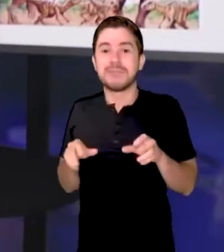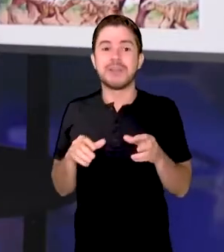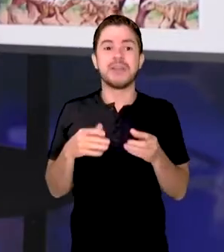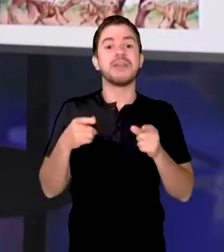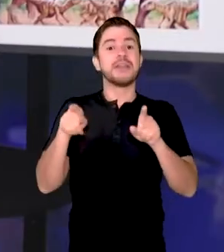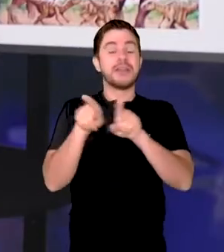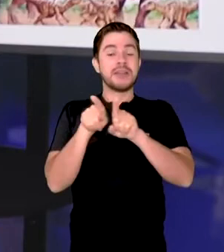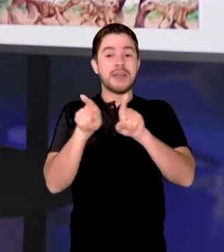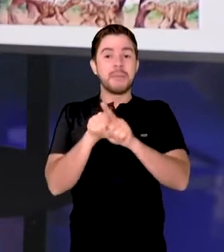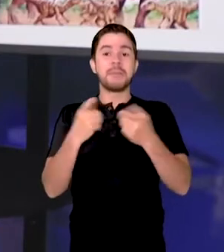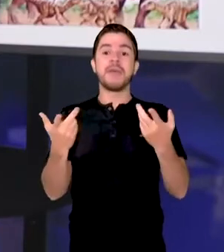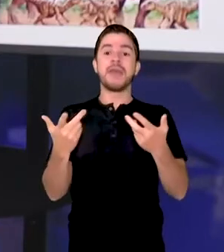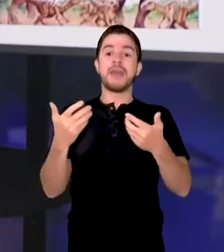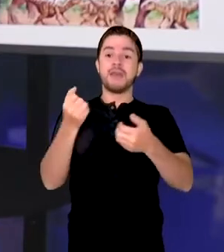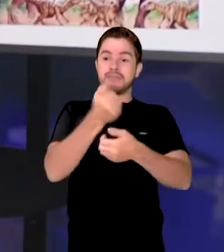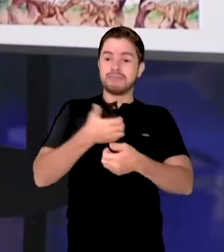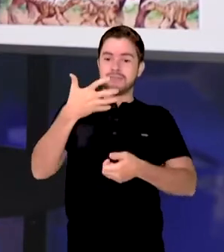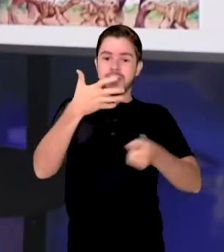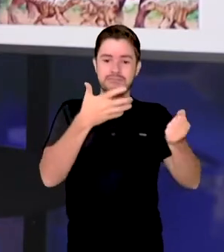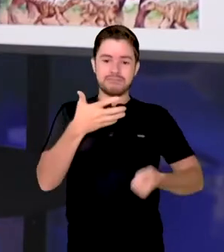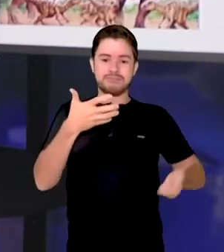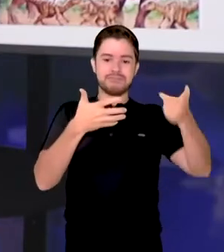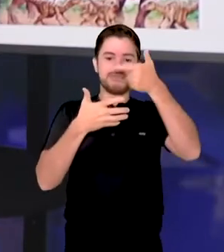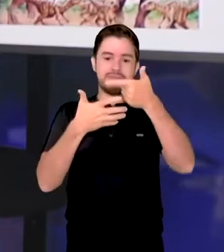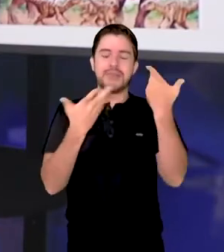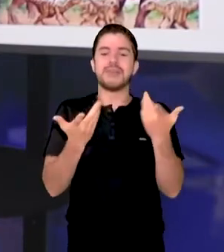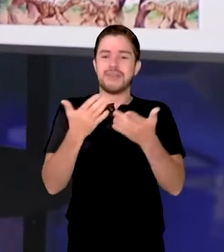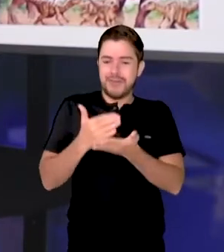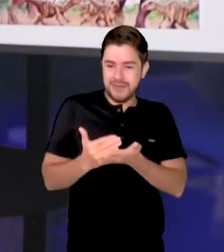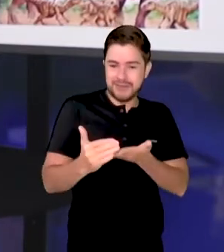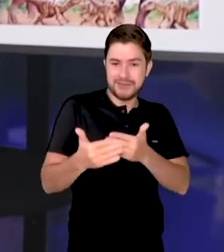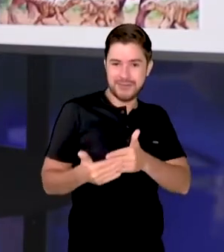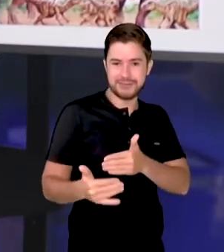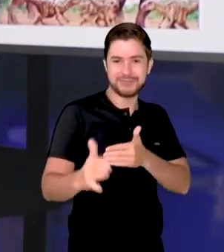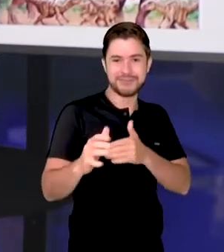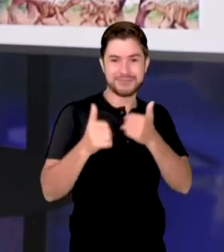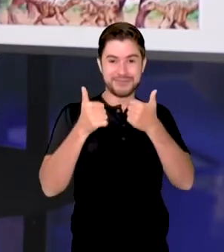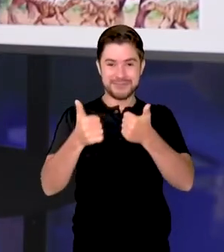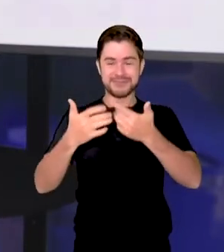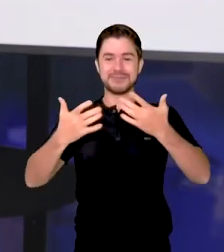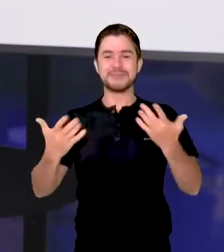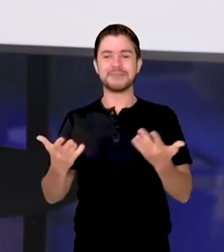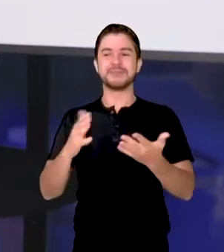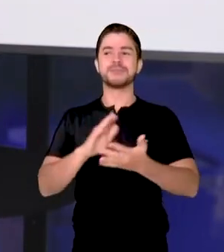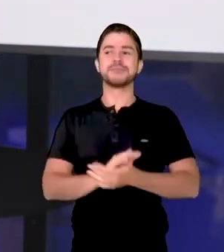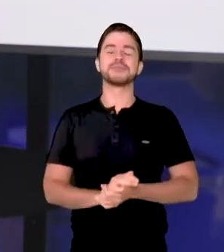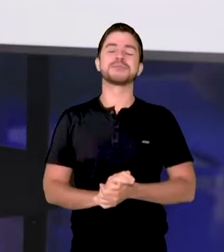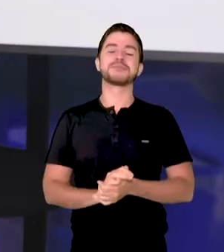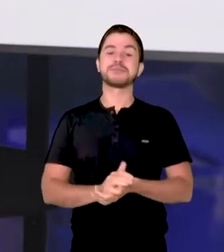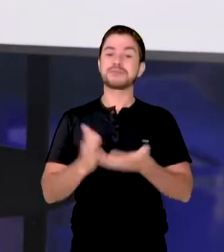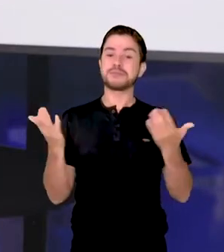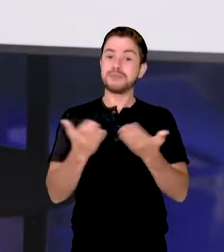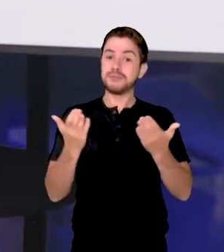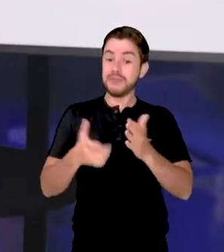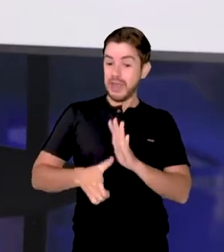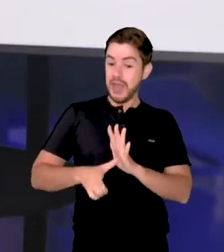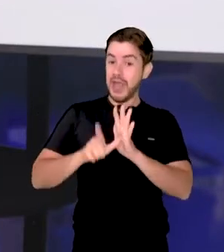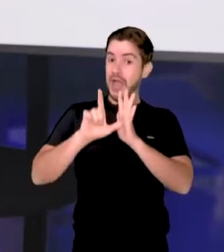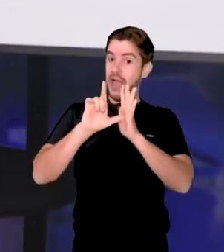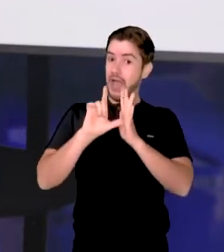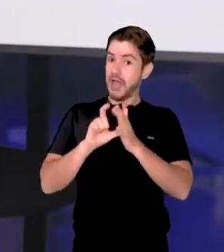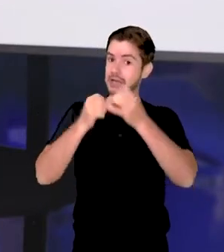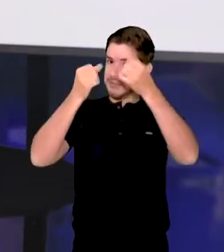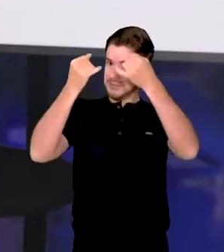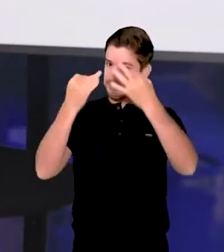expoente fracionário fechado e a gente vai saber um pouquinho mais adiante Tudo bem então partindo agora antes de